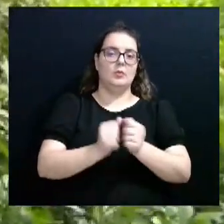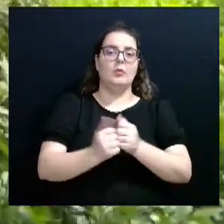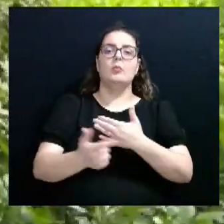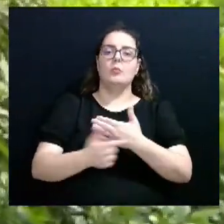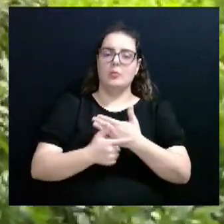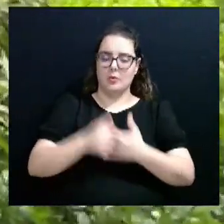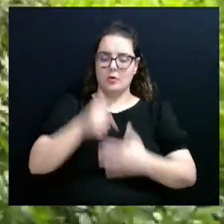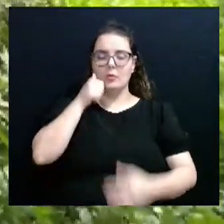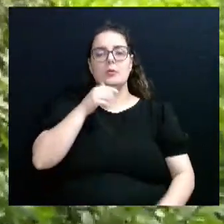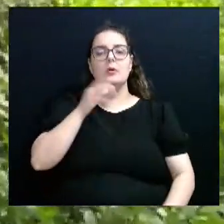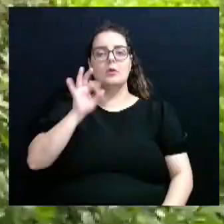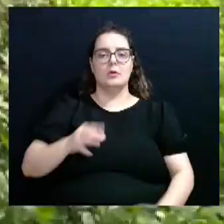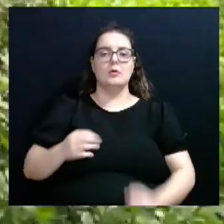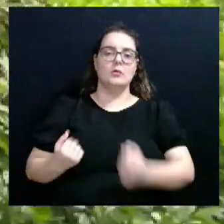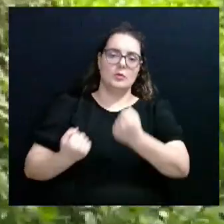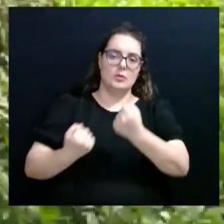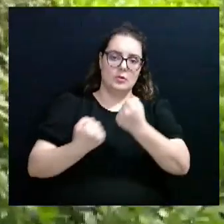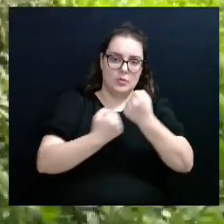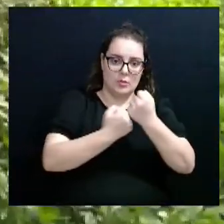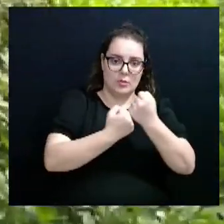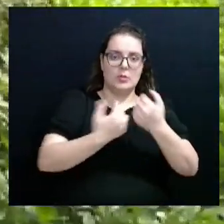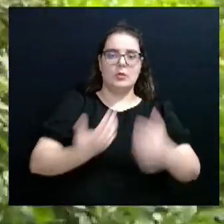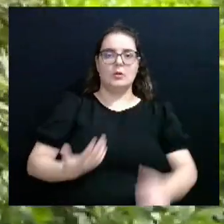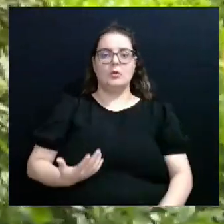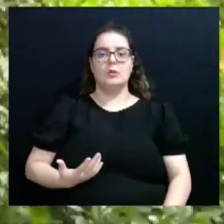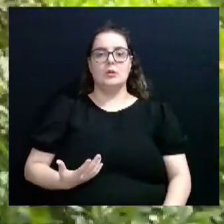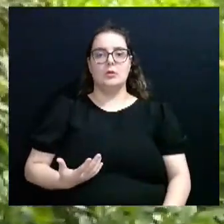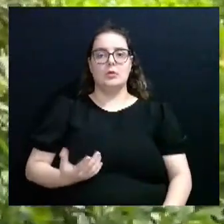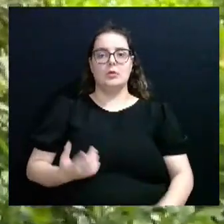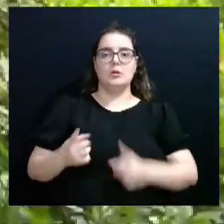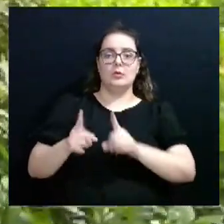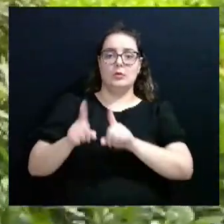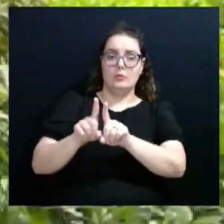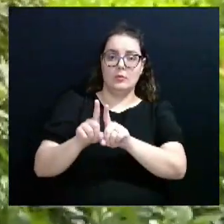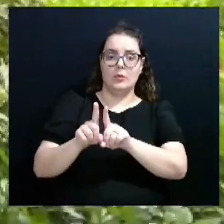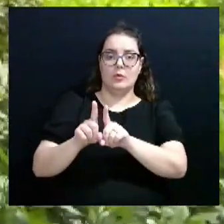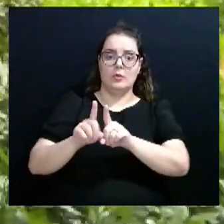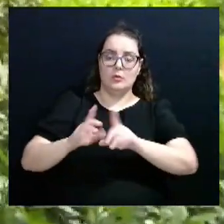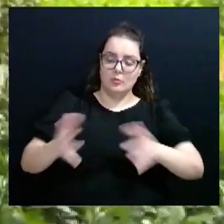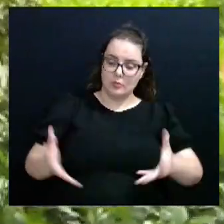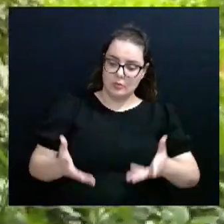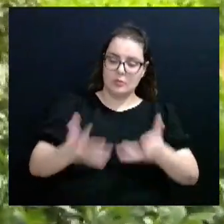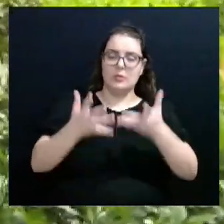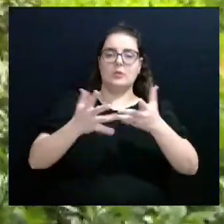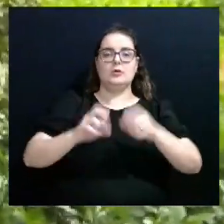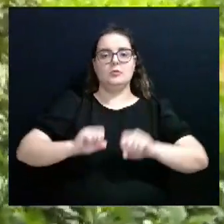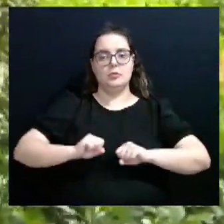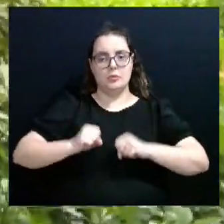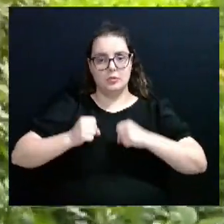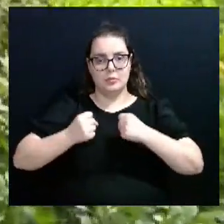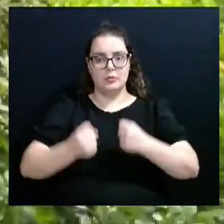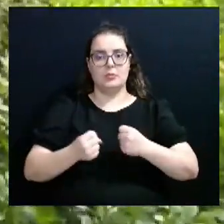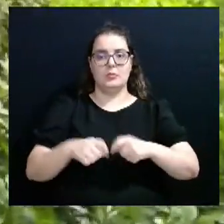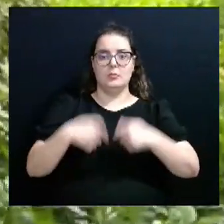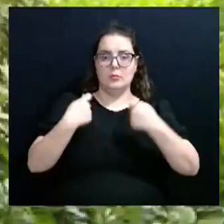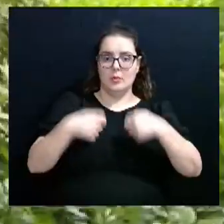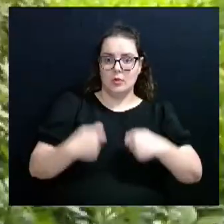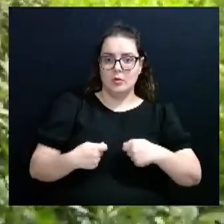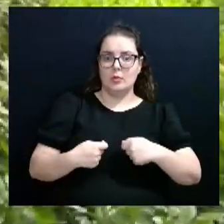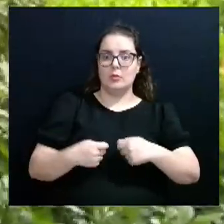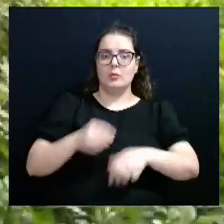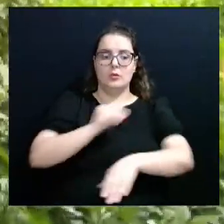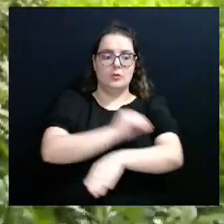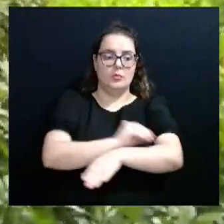do apoio, é aquele papel da companhia, é aquele papel de reforçar a necessidade do cuidado à saúde